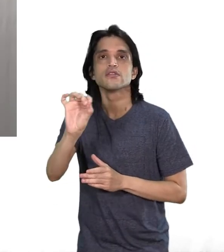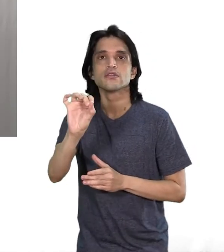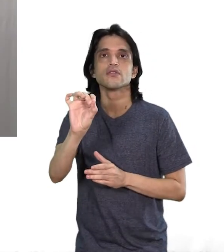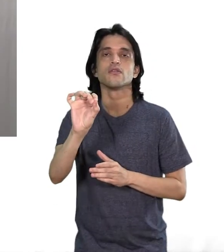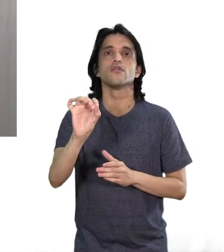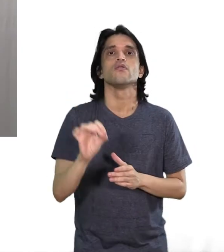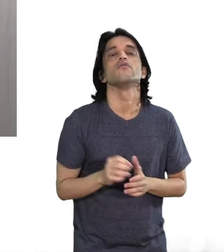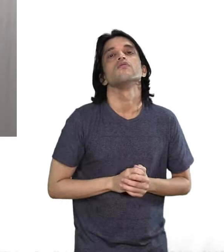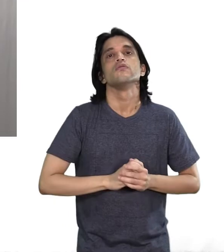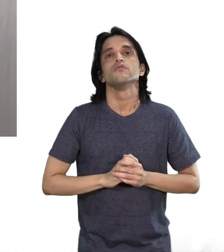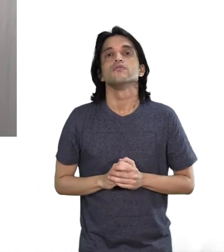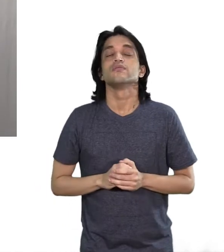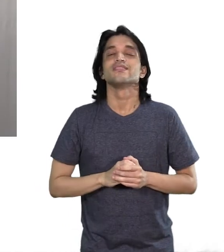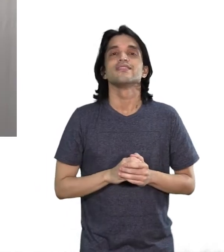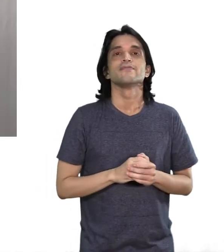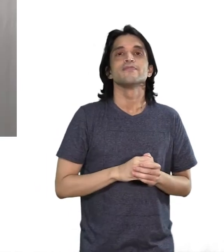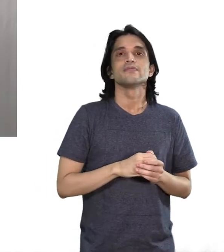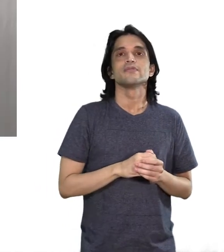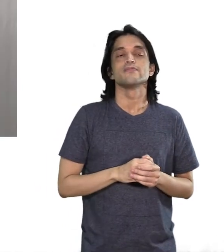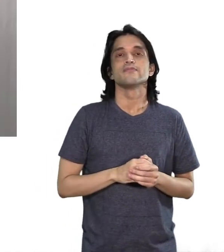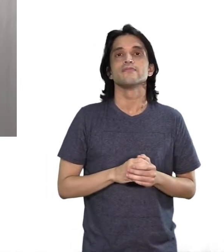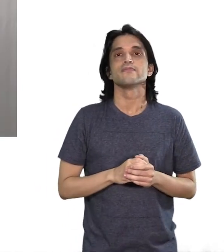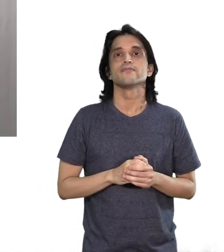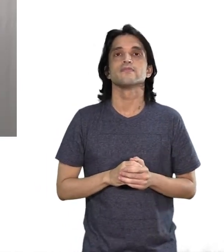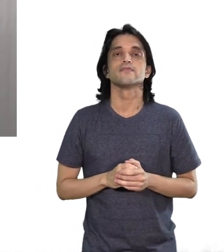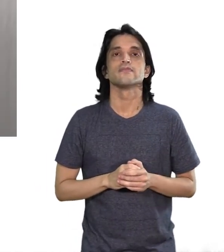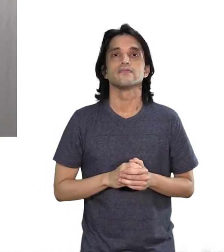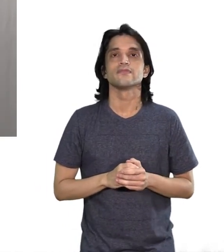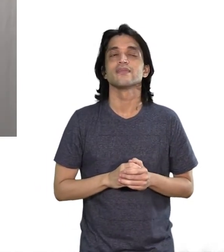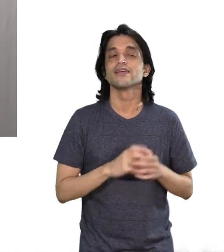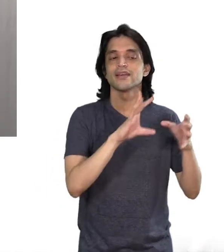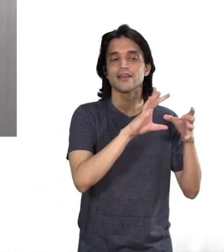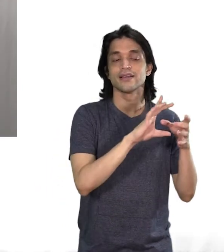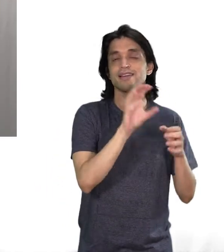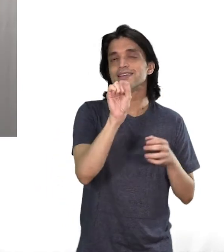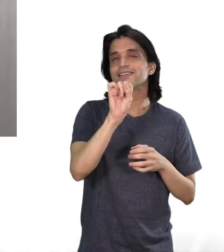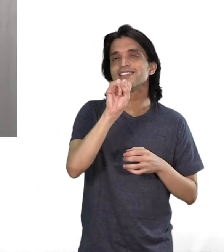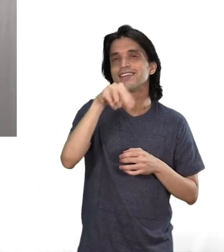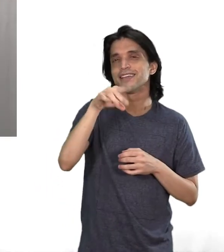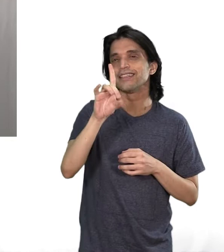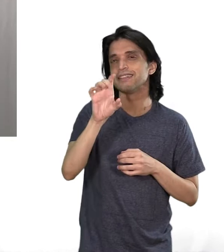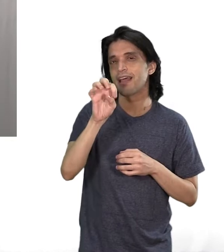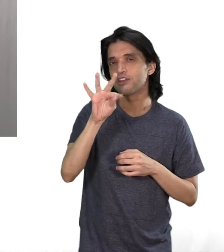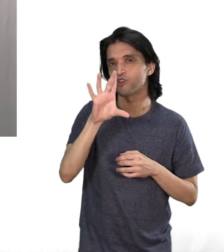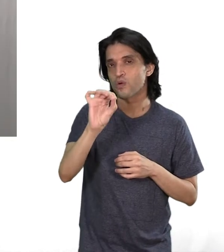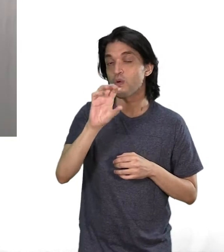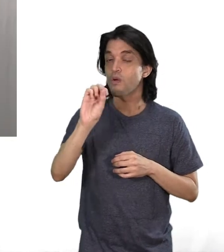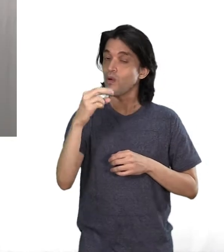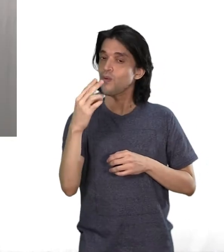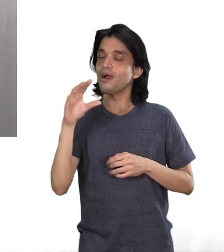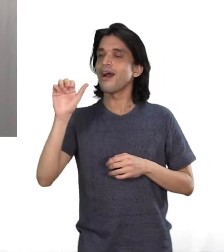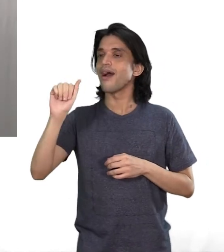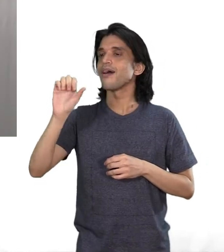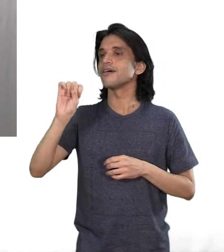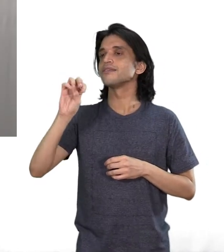ser sindéticas ou assindéticas. Ih, professora, agora complicou. Nada disso. Vamos